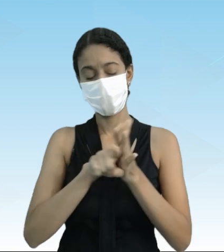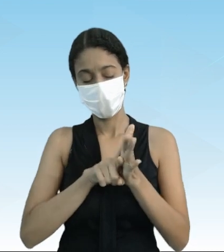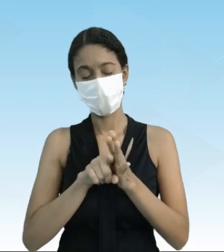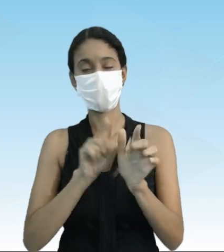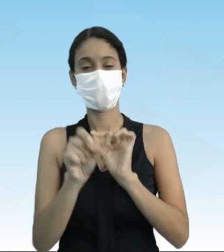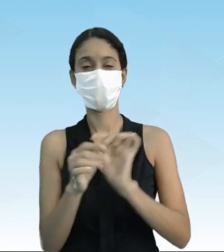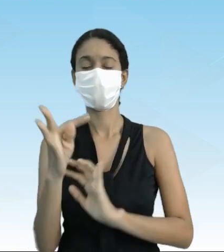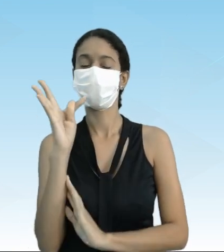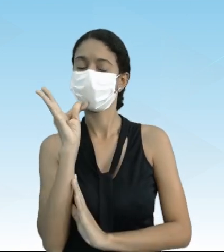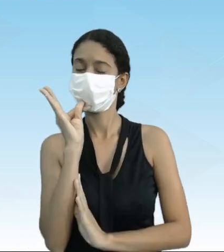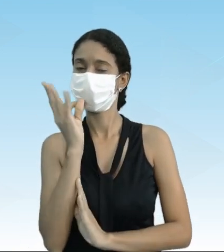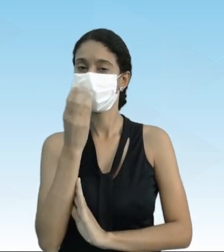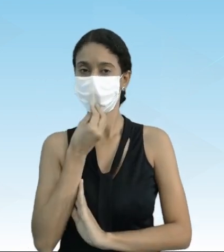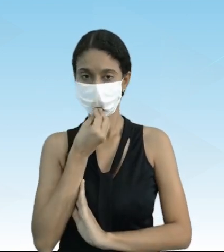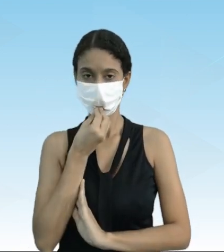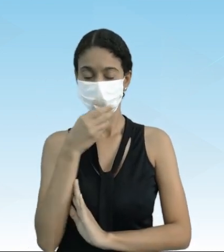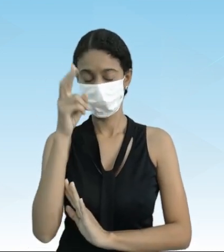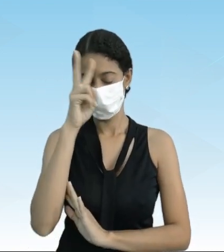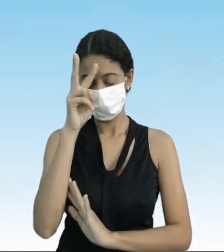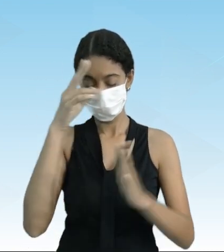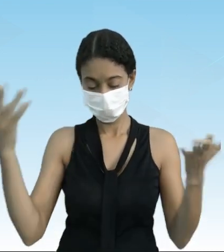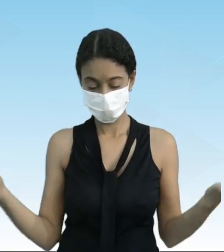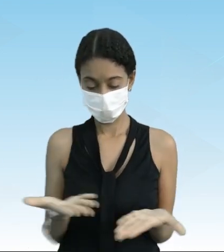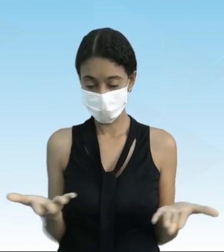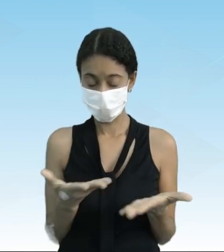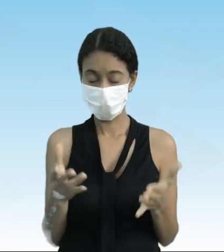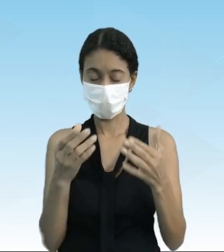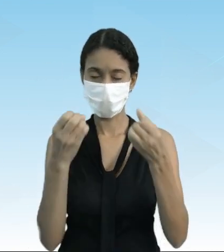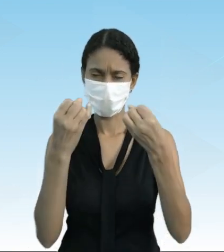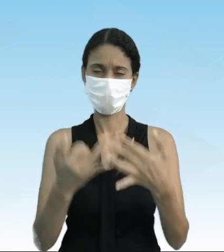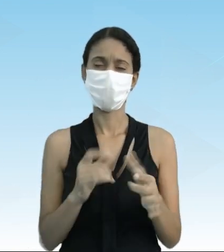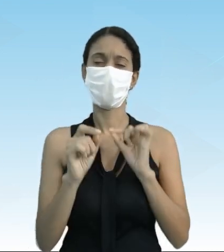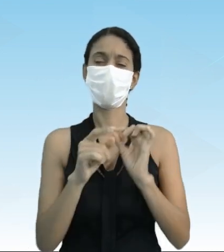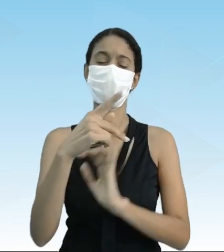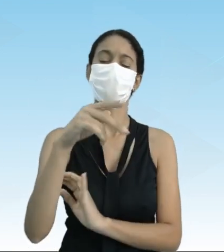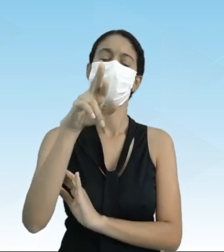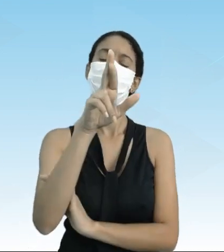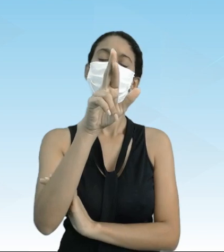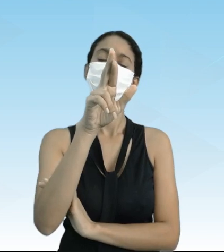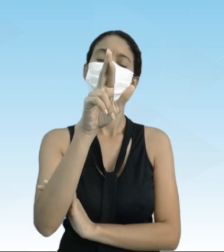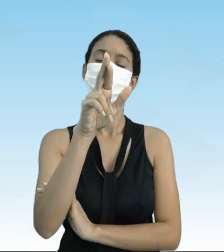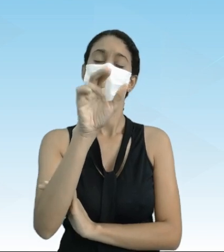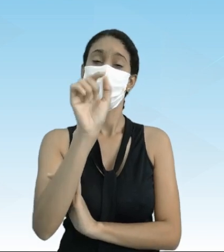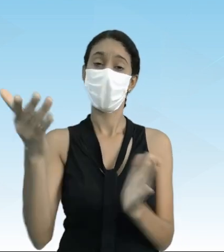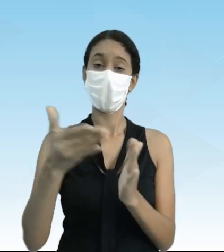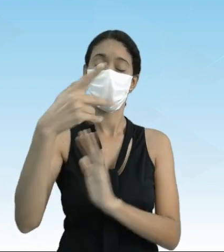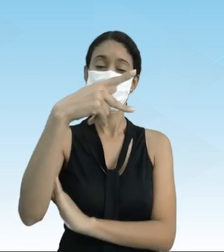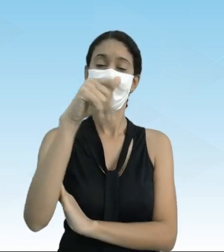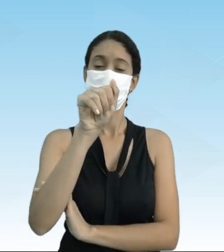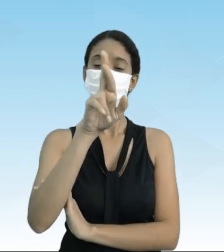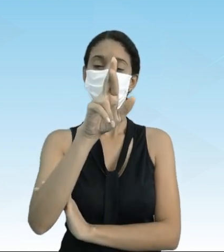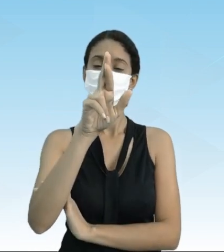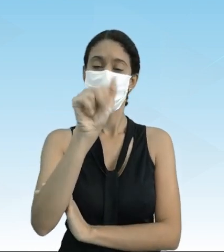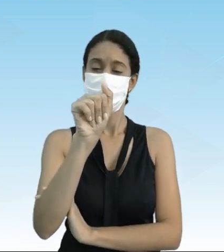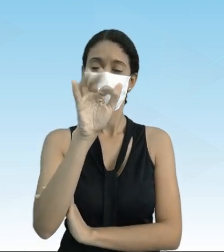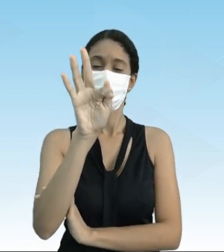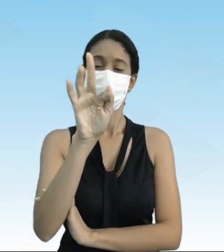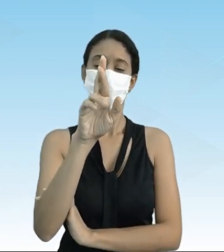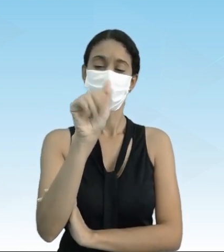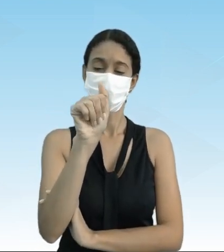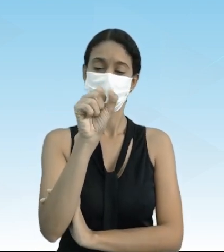vamos falar sobre a paráfrase. Vocês podem me perguntar, por que uma aula para falar sobre paráfrase